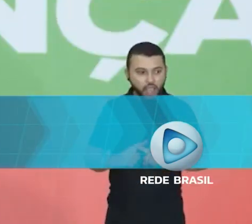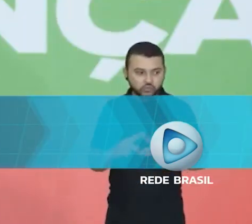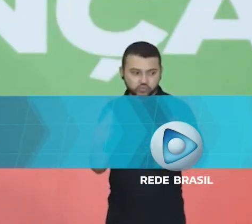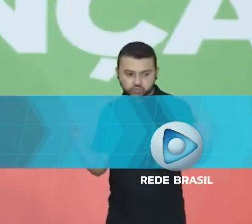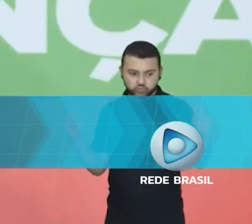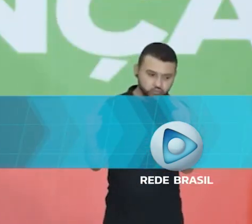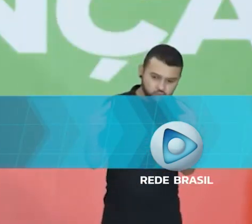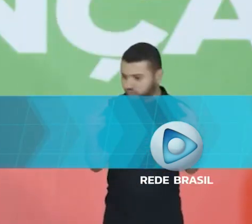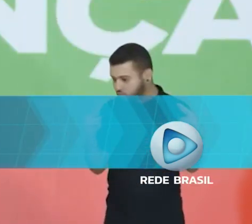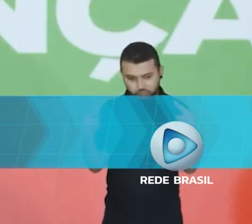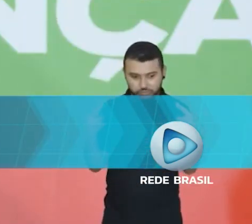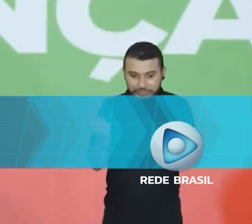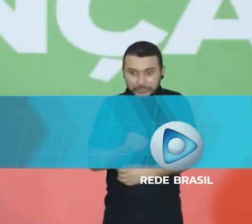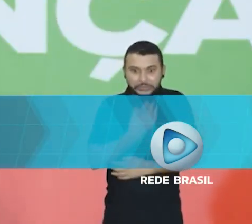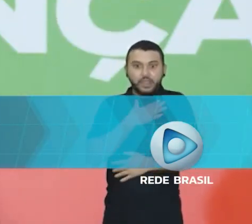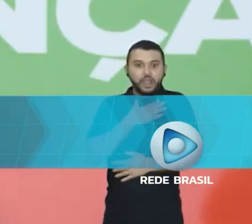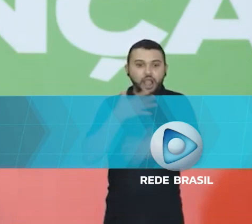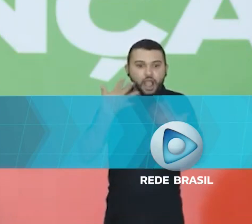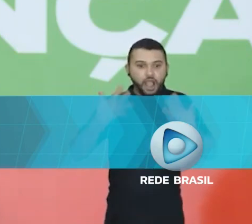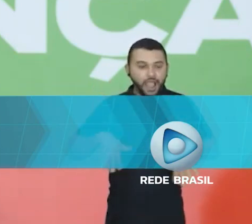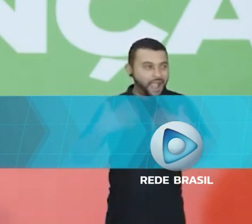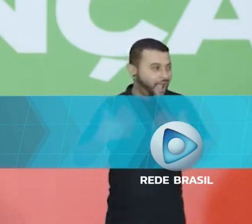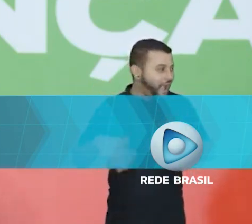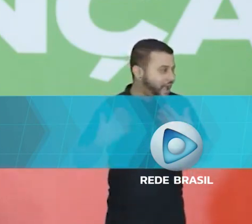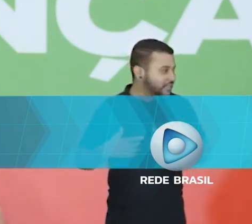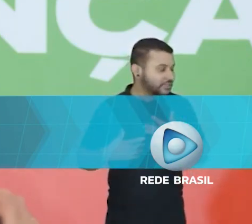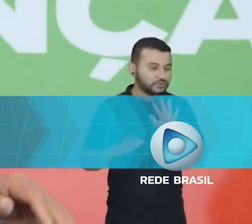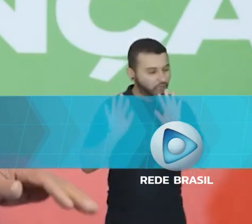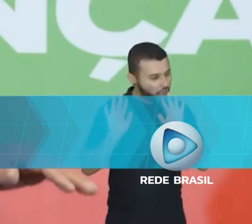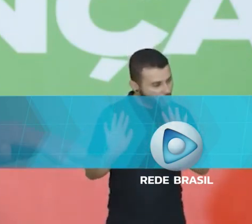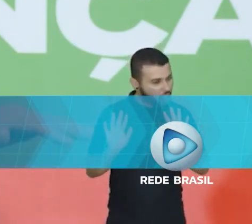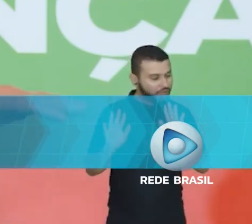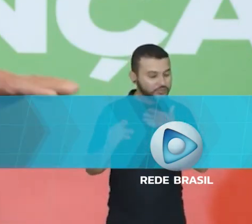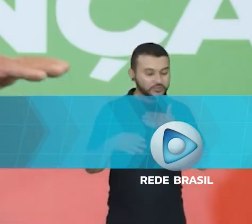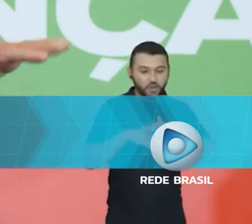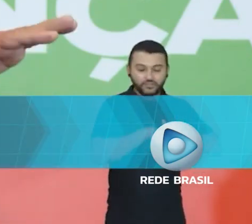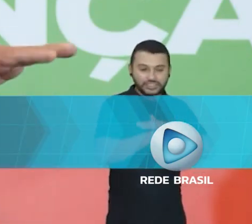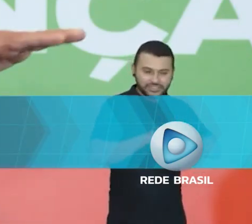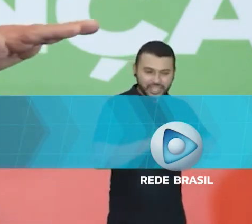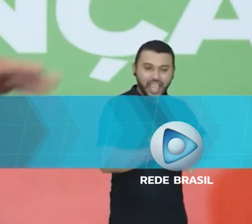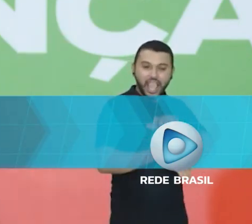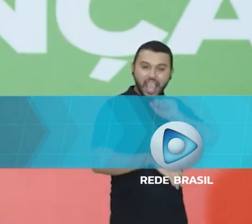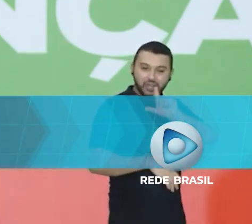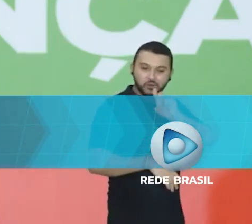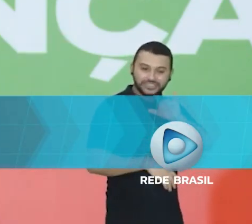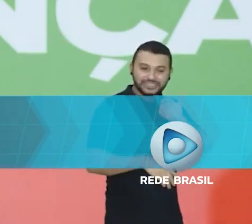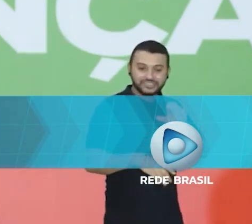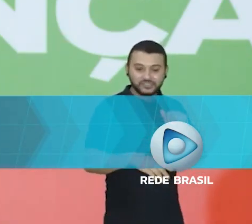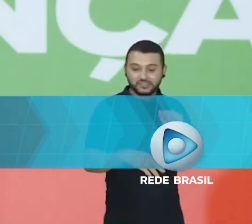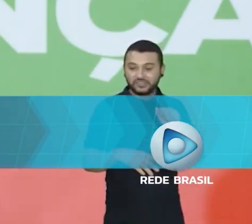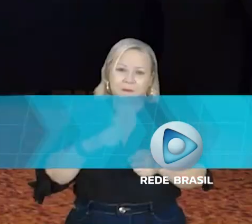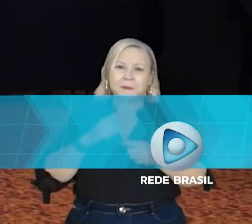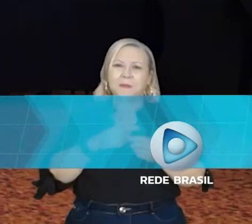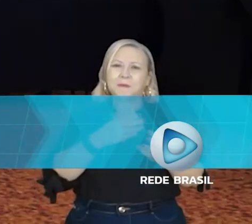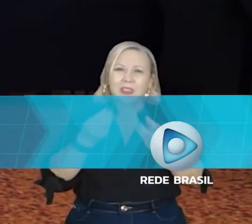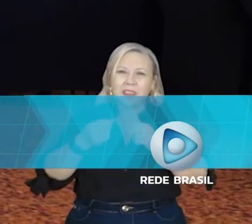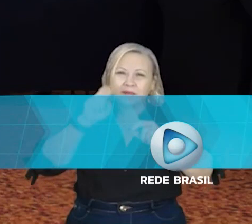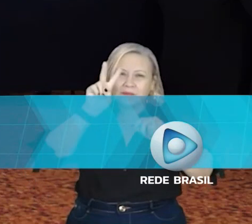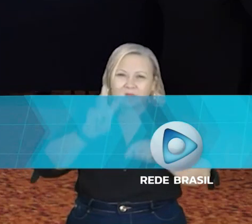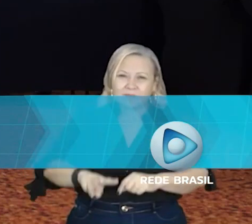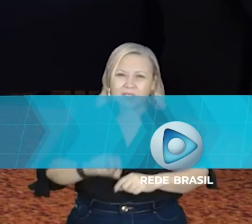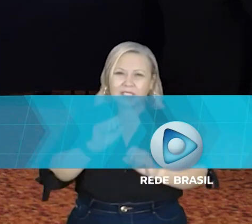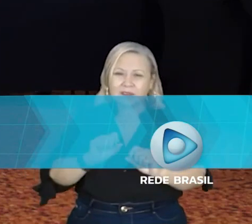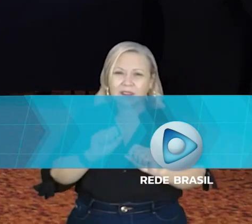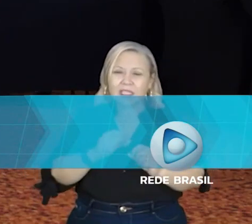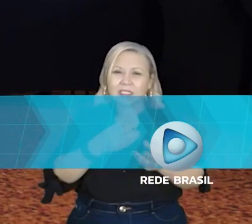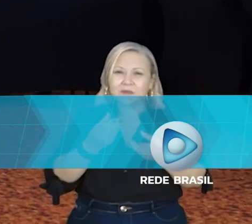PT afirmou que não será uma eleição fácil e que essa é a geração que pode tirar o Brasil do atraso. Muitas